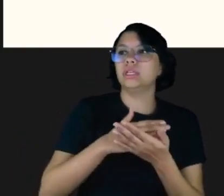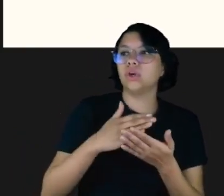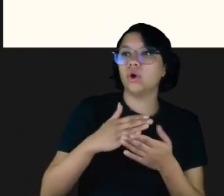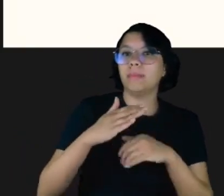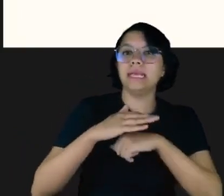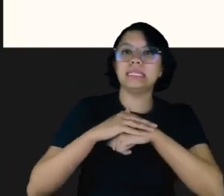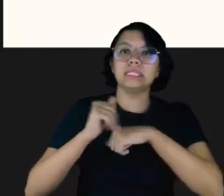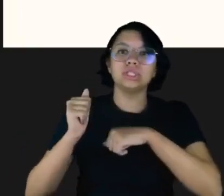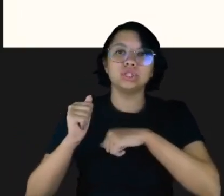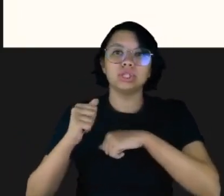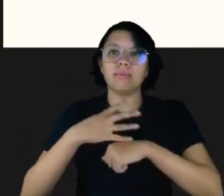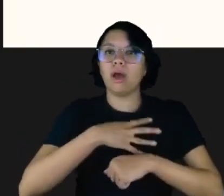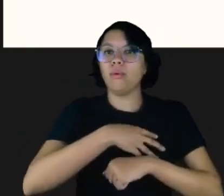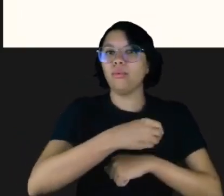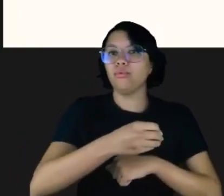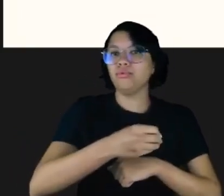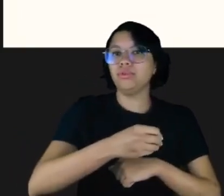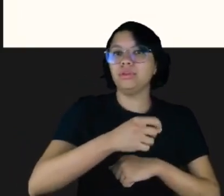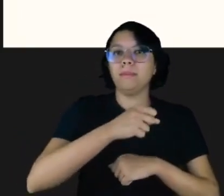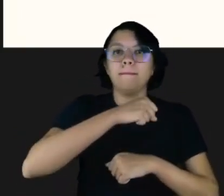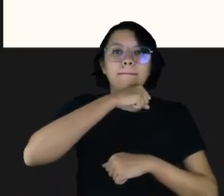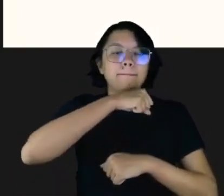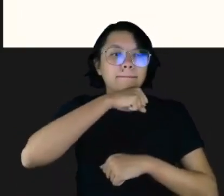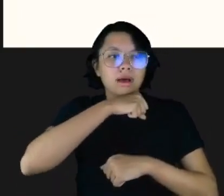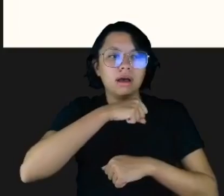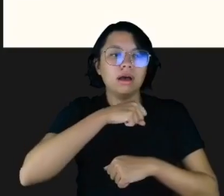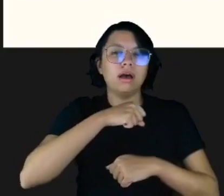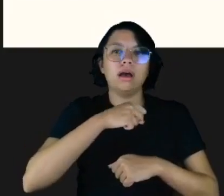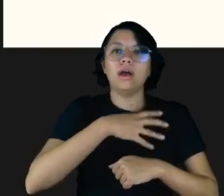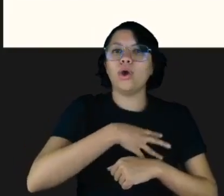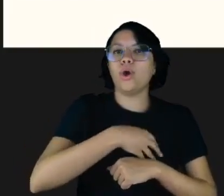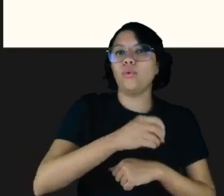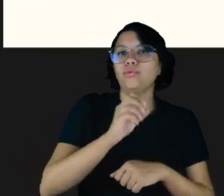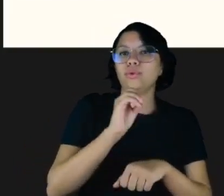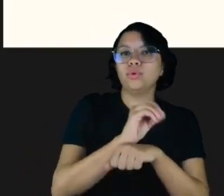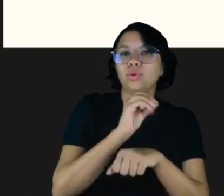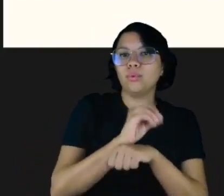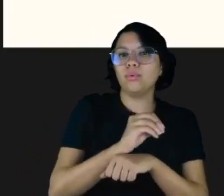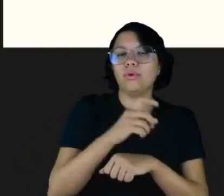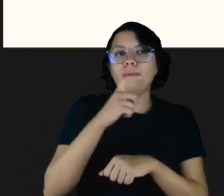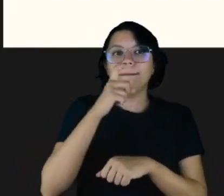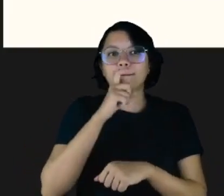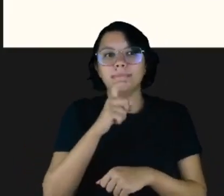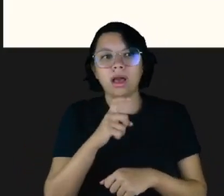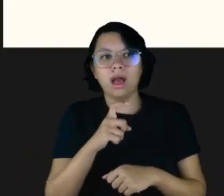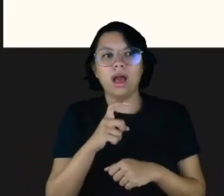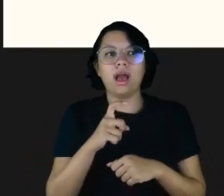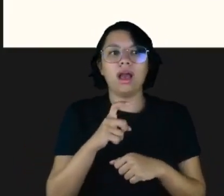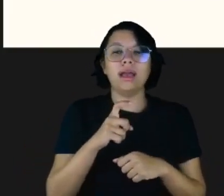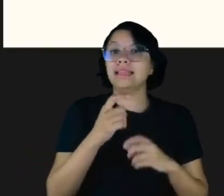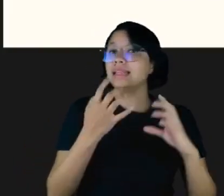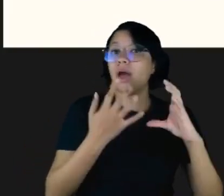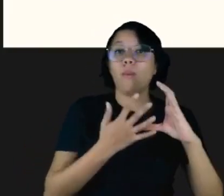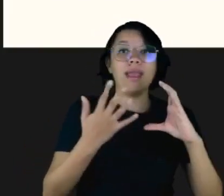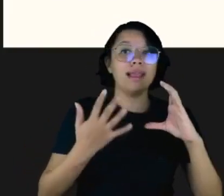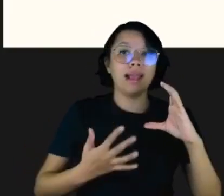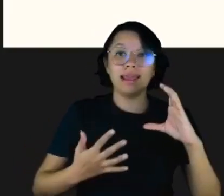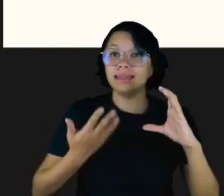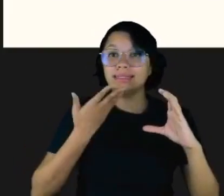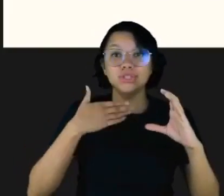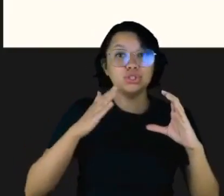mãe, a filha que cuida se vira mãe, o filho que cuida vira pai. Isso não caracteriza a